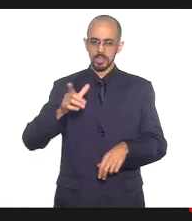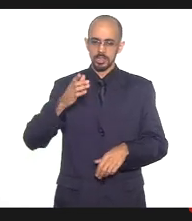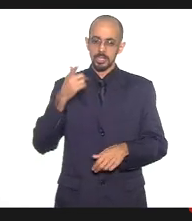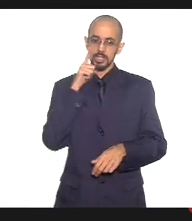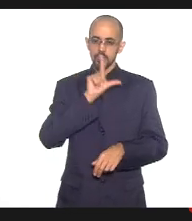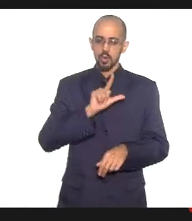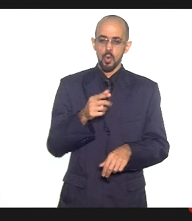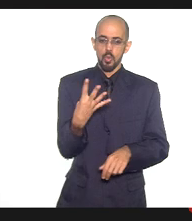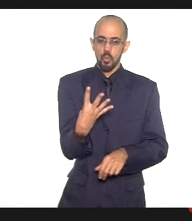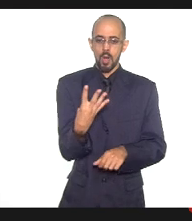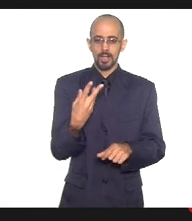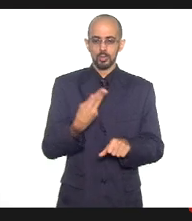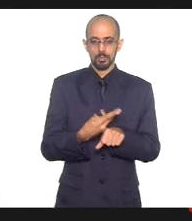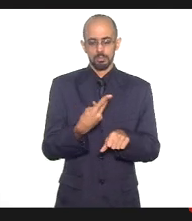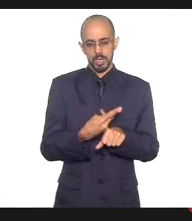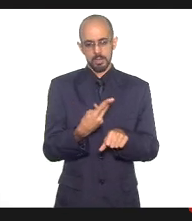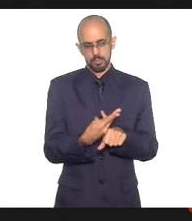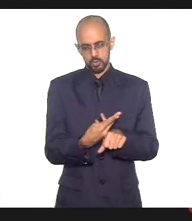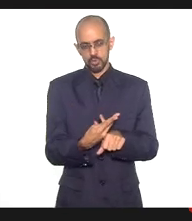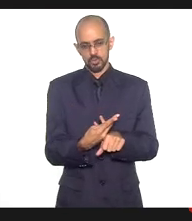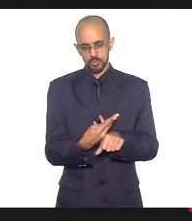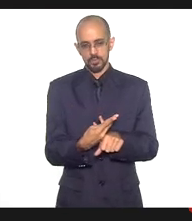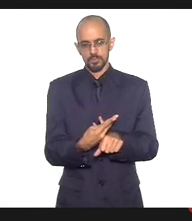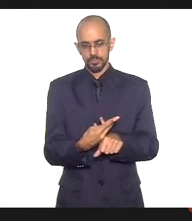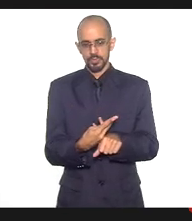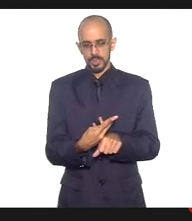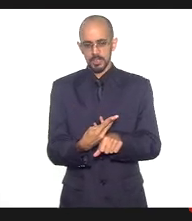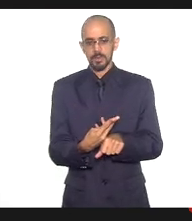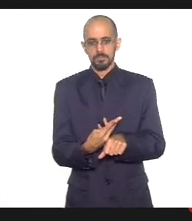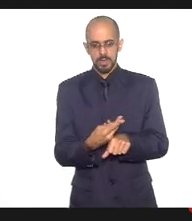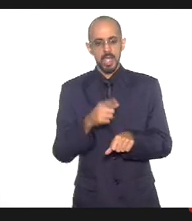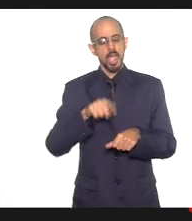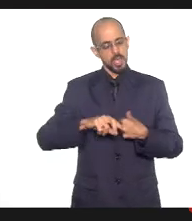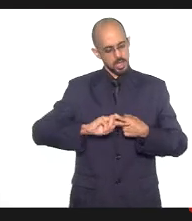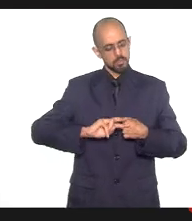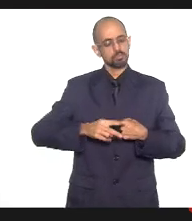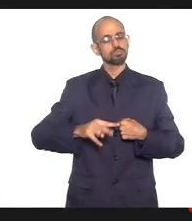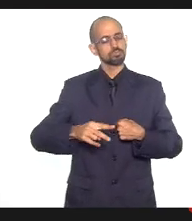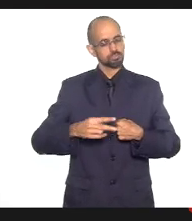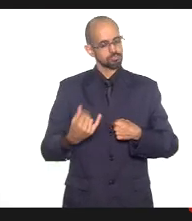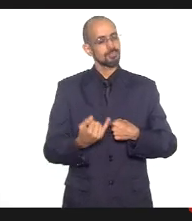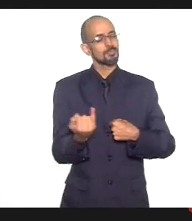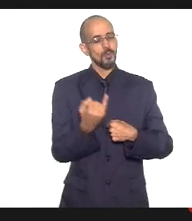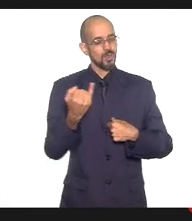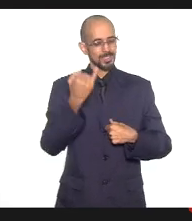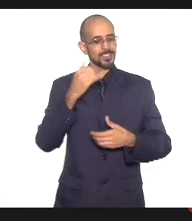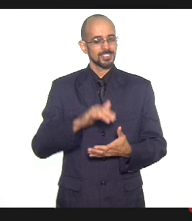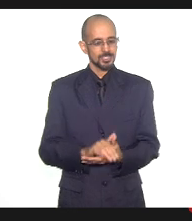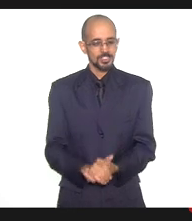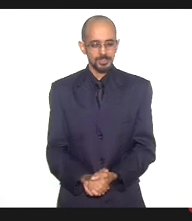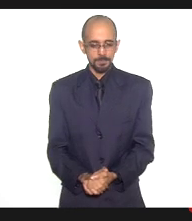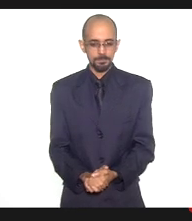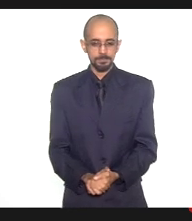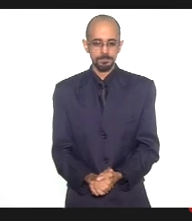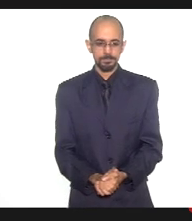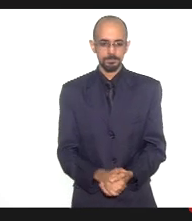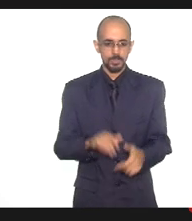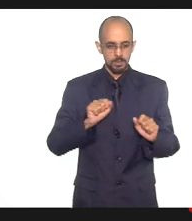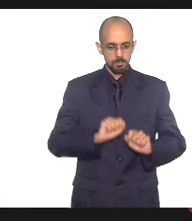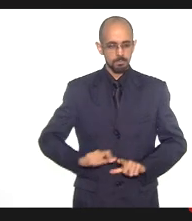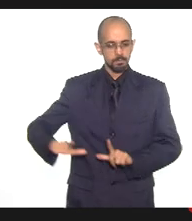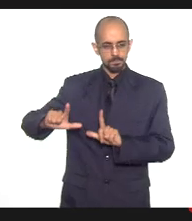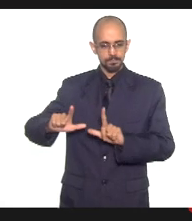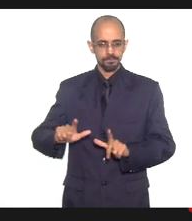projetos finalistas que ela já concorreu. Então, acho que é um resultado muito importante. Próximo, eu queria pedir para o Andrés passar o